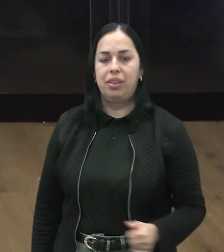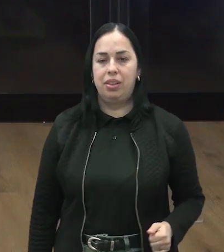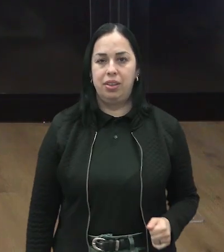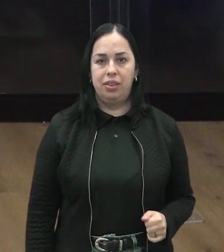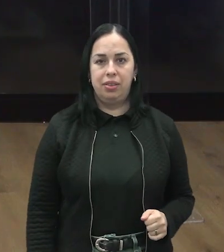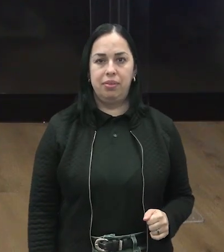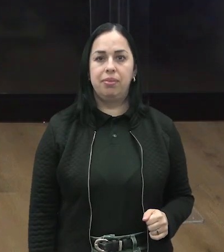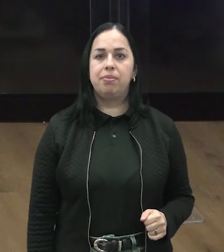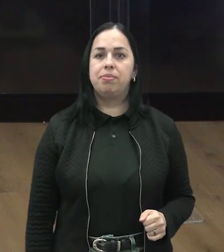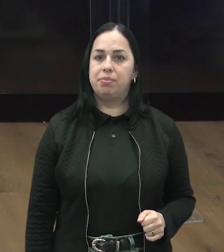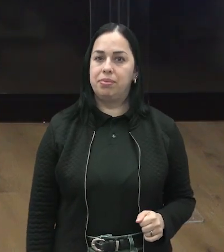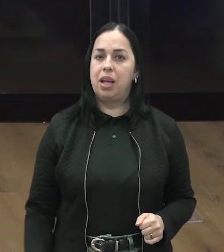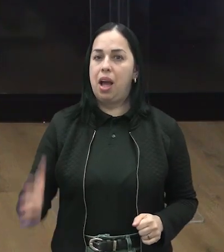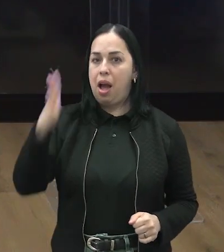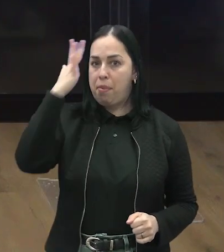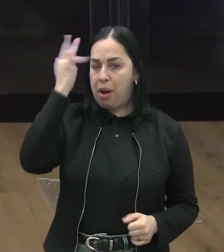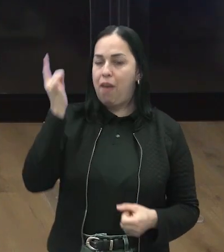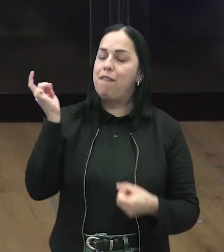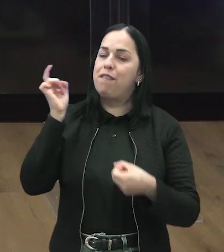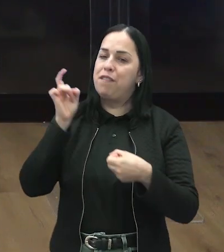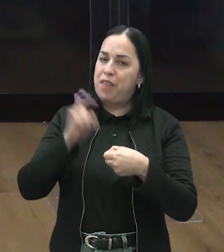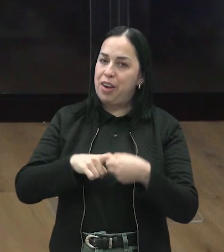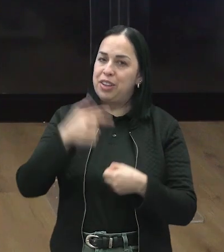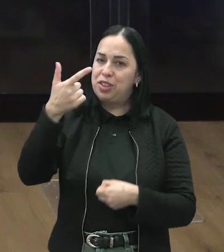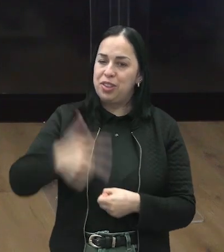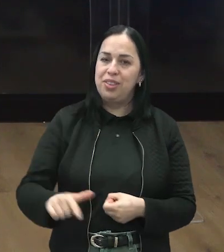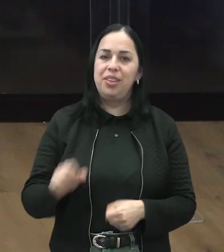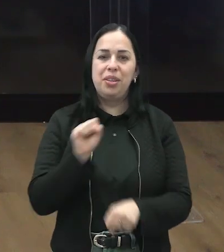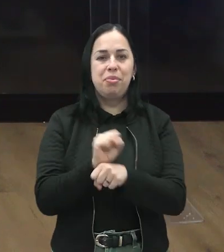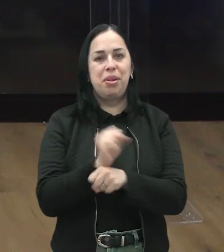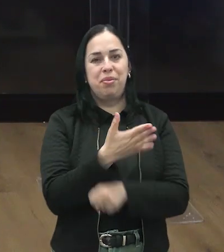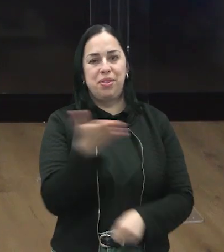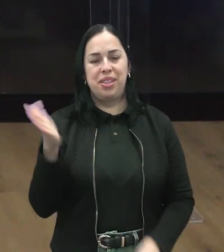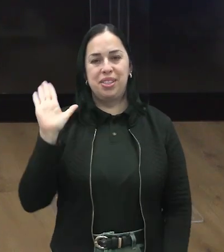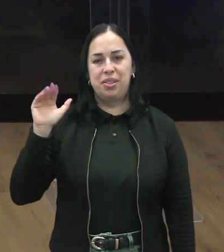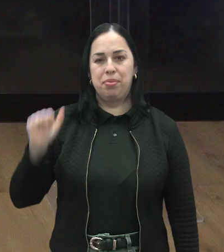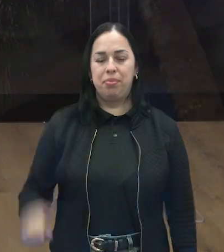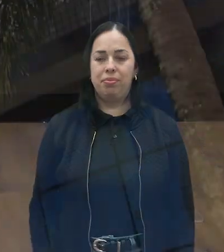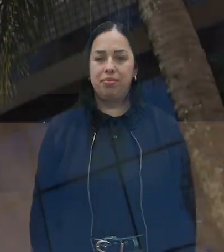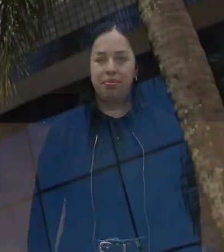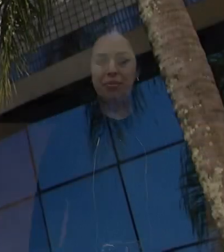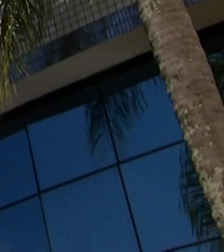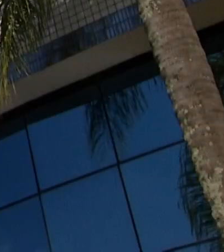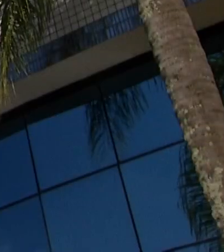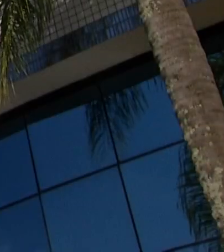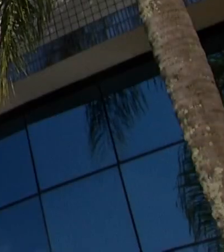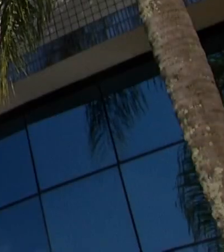Câmara SJC. Amanhã estaremos de volta e eu espero por você. Até lá!